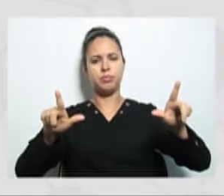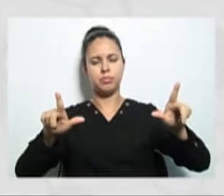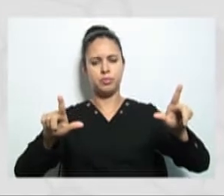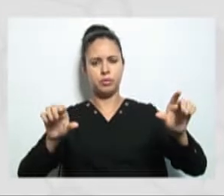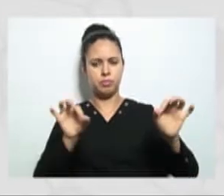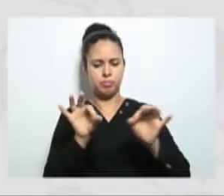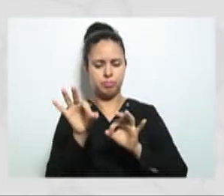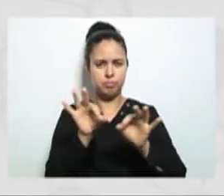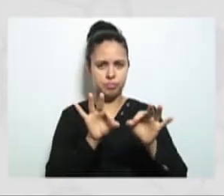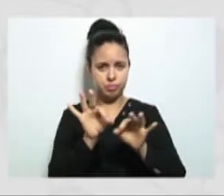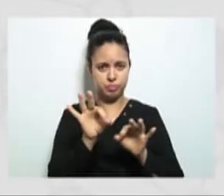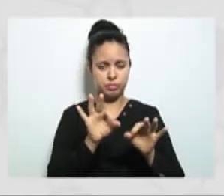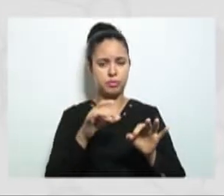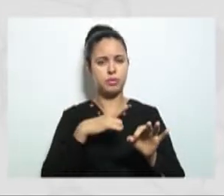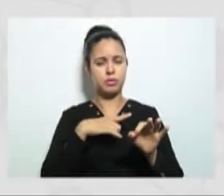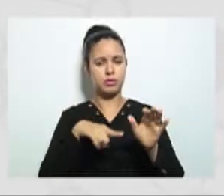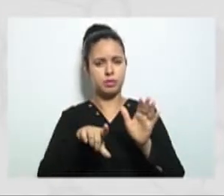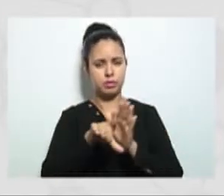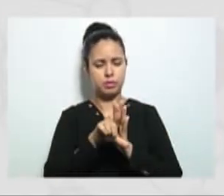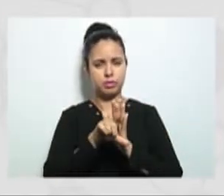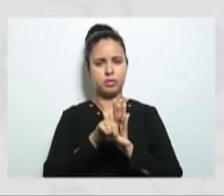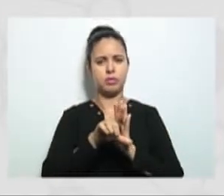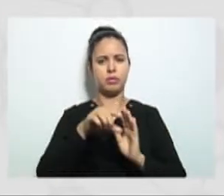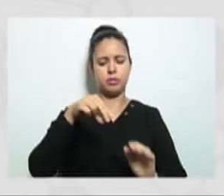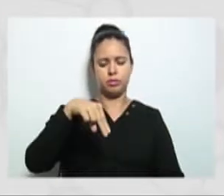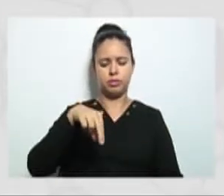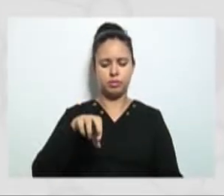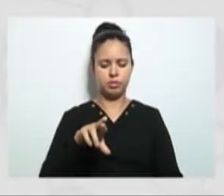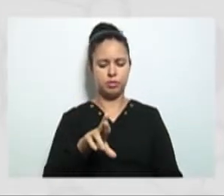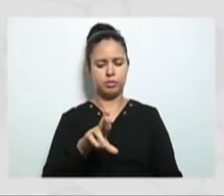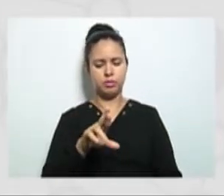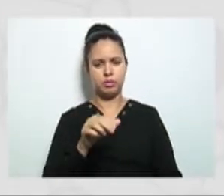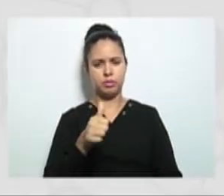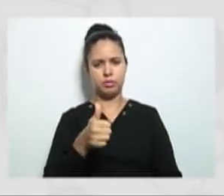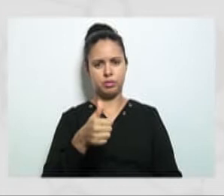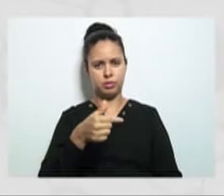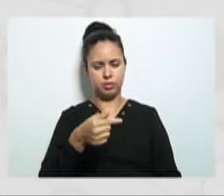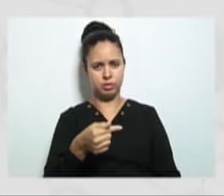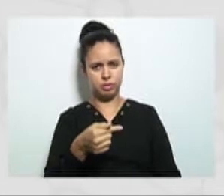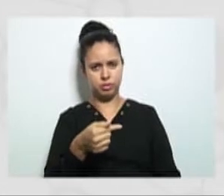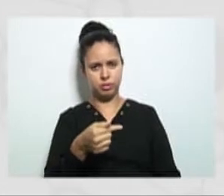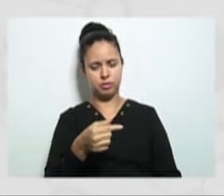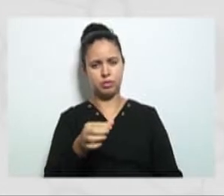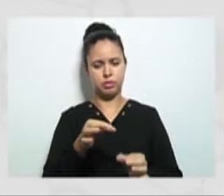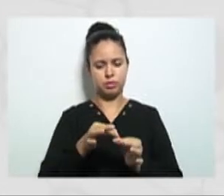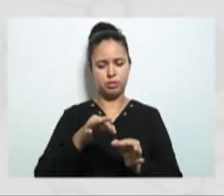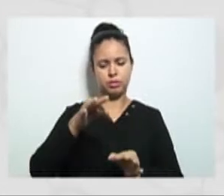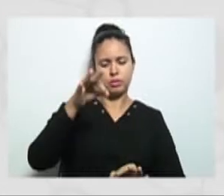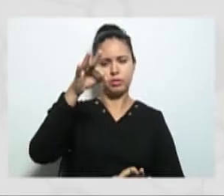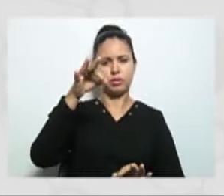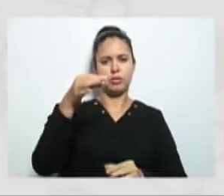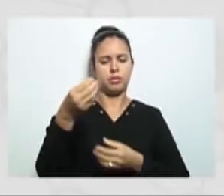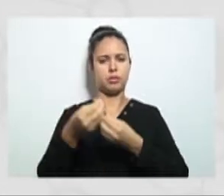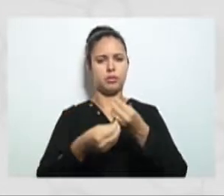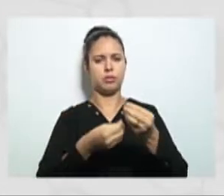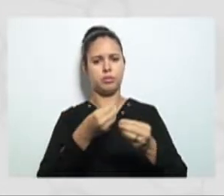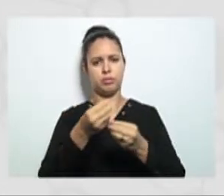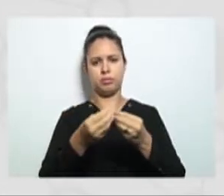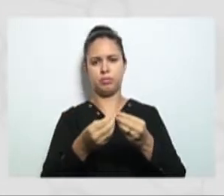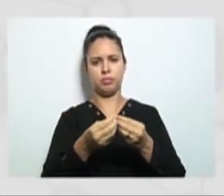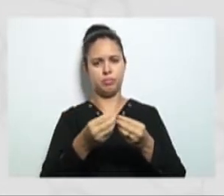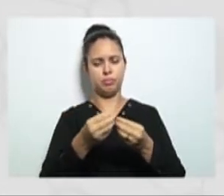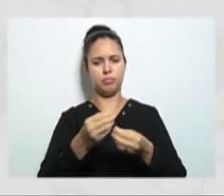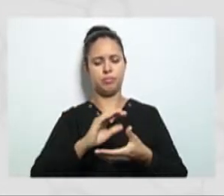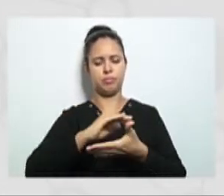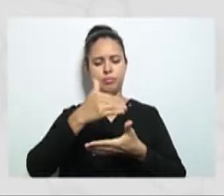tá na NR17, tá? Ele tem que ser ajustável em altura, beleza? Para que você possa adequar ali de frente para os seus